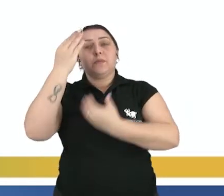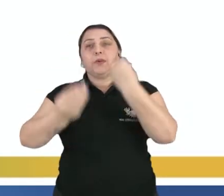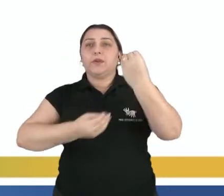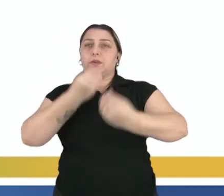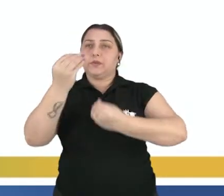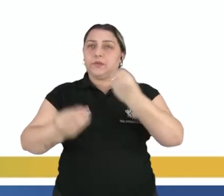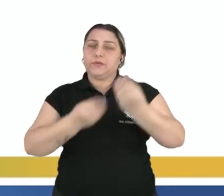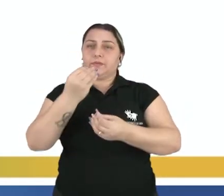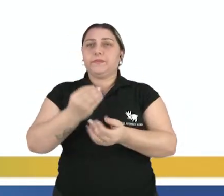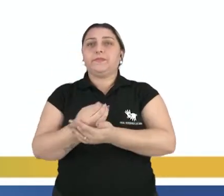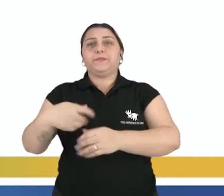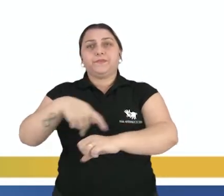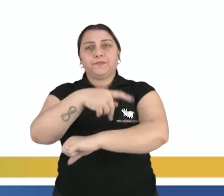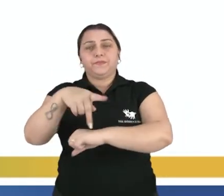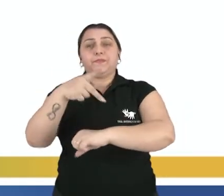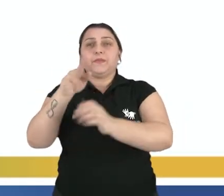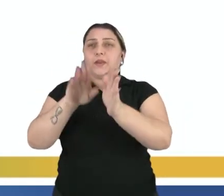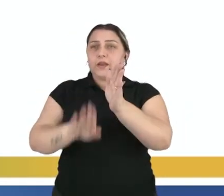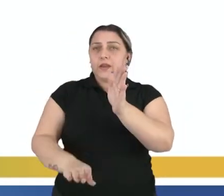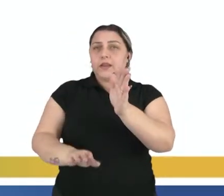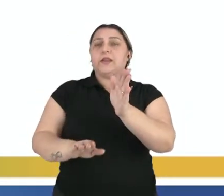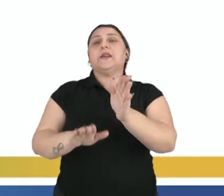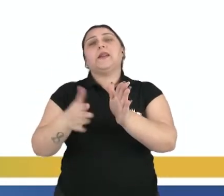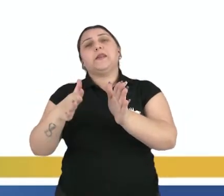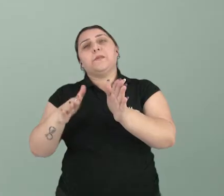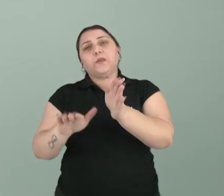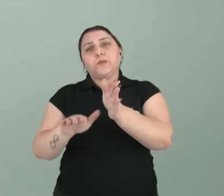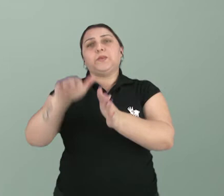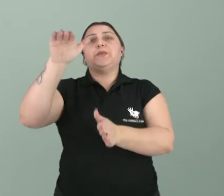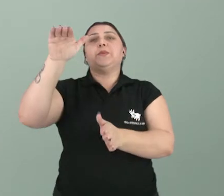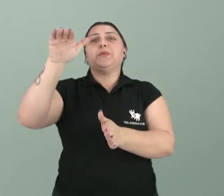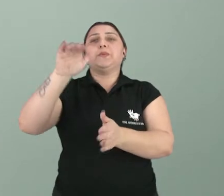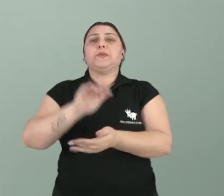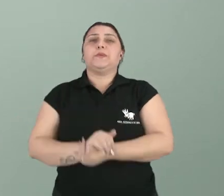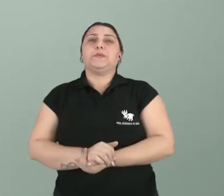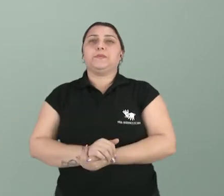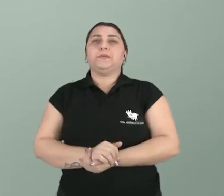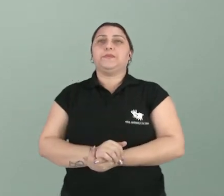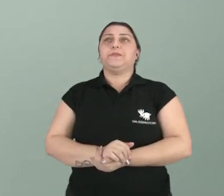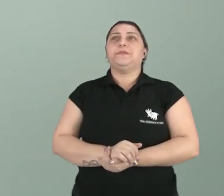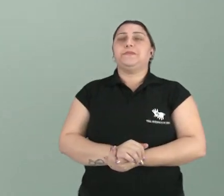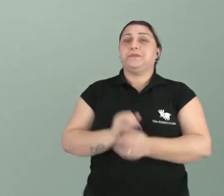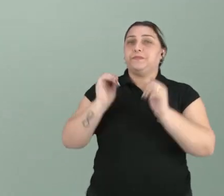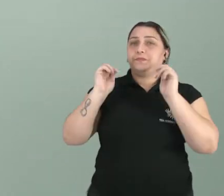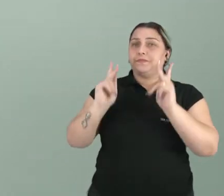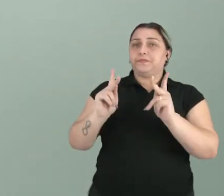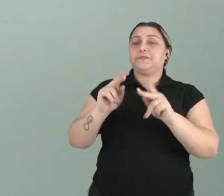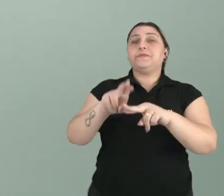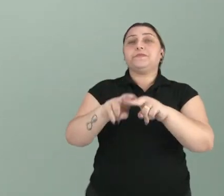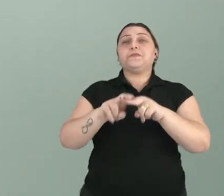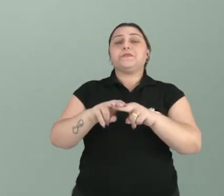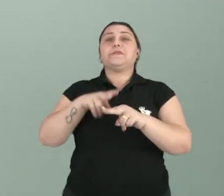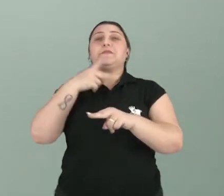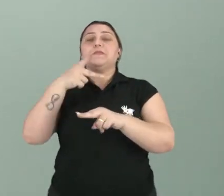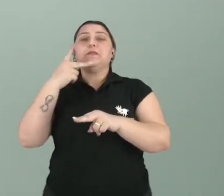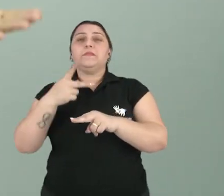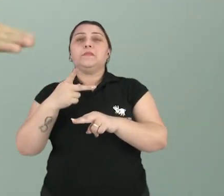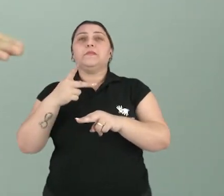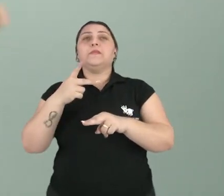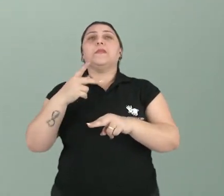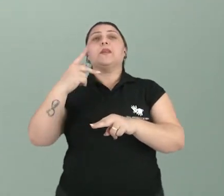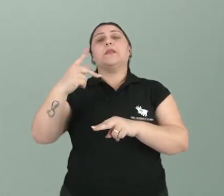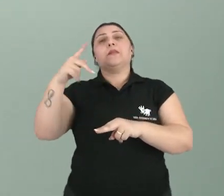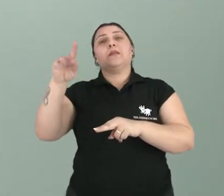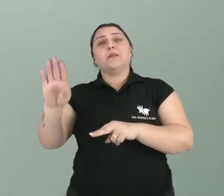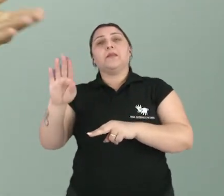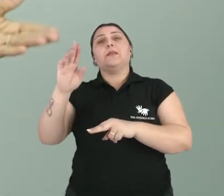renda per capita daquele país, se ela está baixa, se ela está média ou se ela está elevada. Ok? É por isso que a gente ouve muito falar Produto Interno